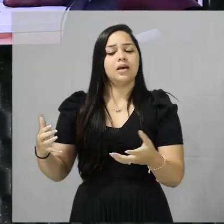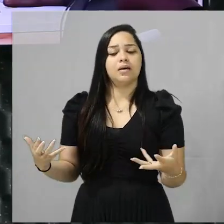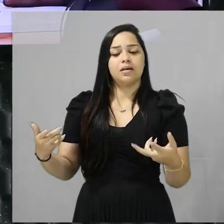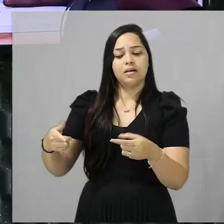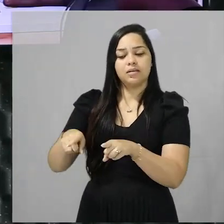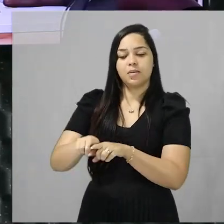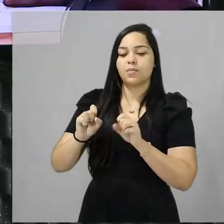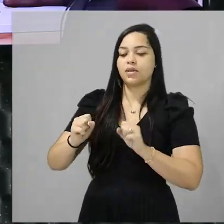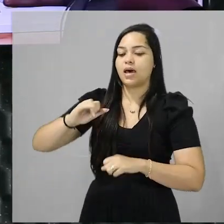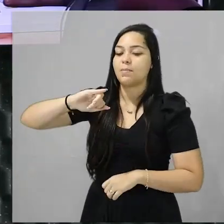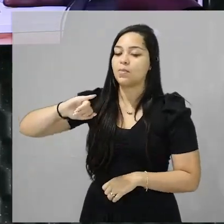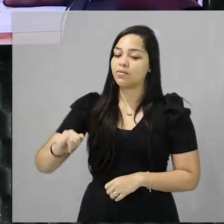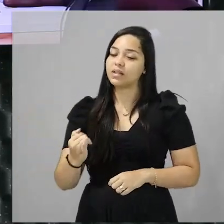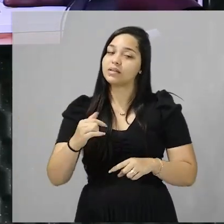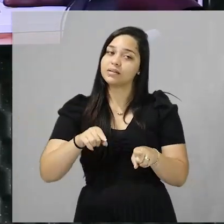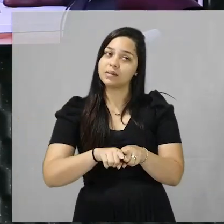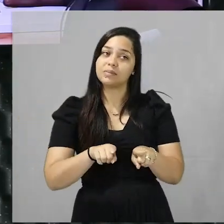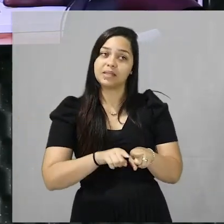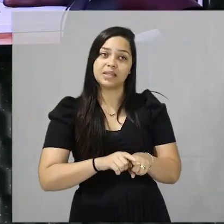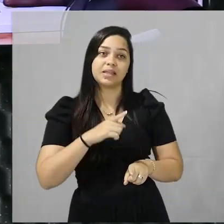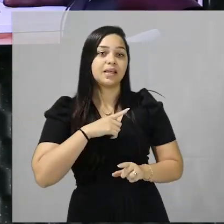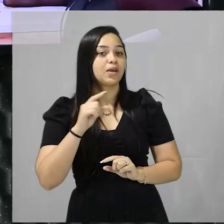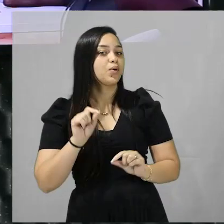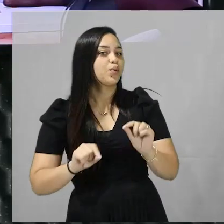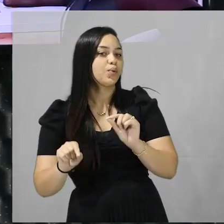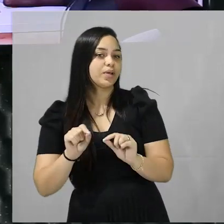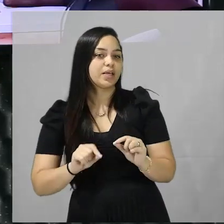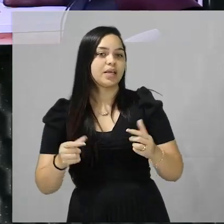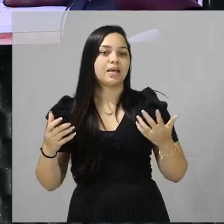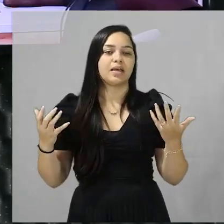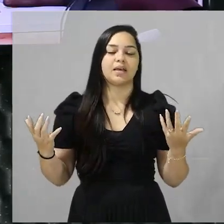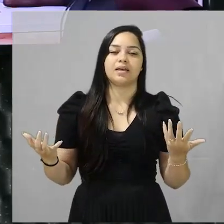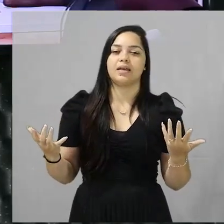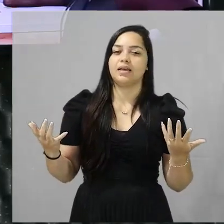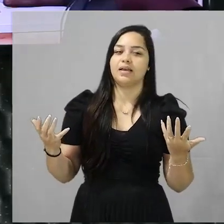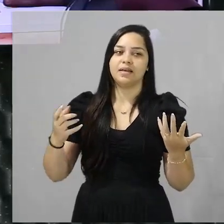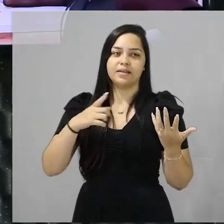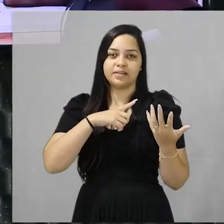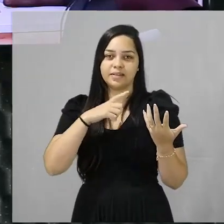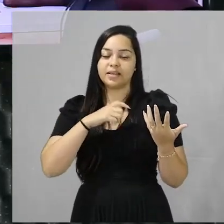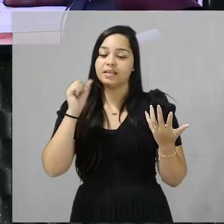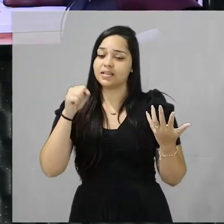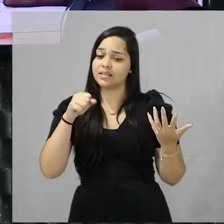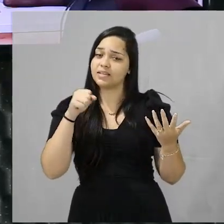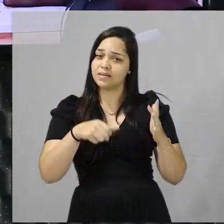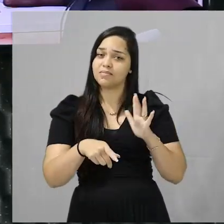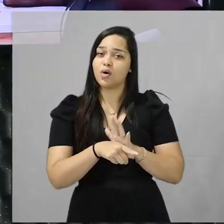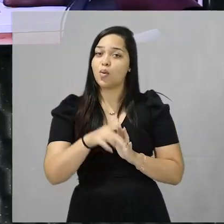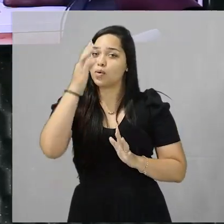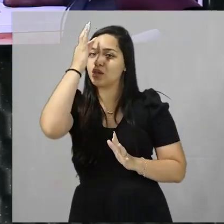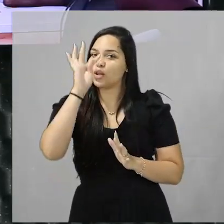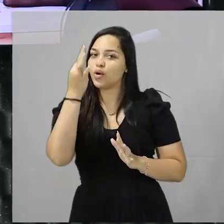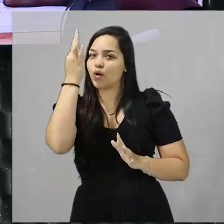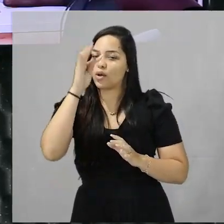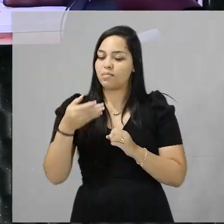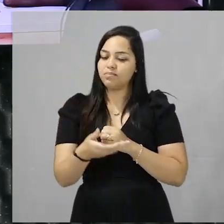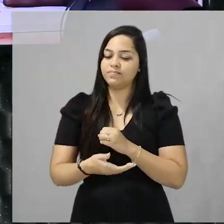possa aproveitar e ter necessariamente um grande, claro, arcabouço aqui